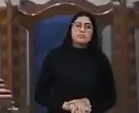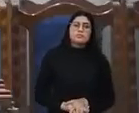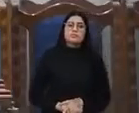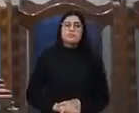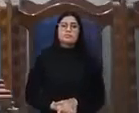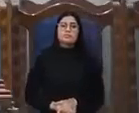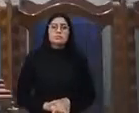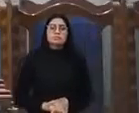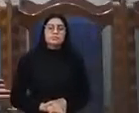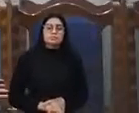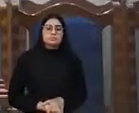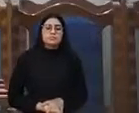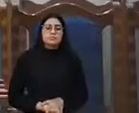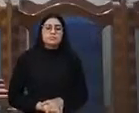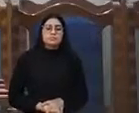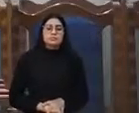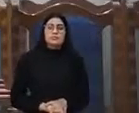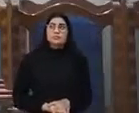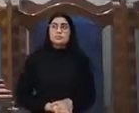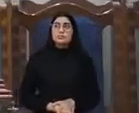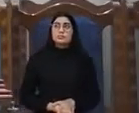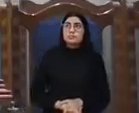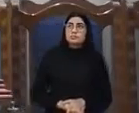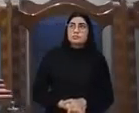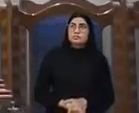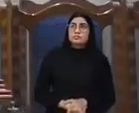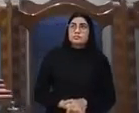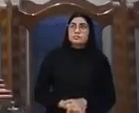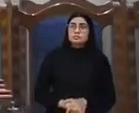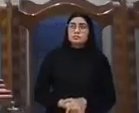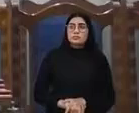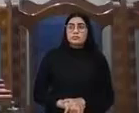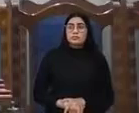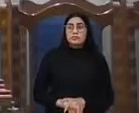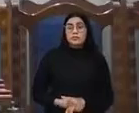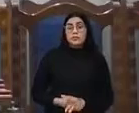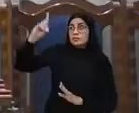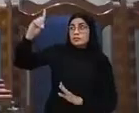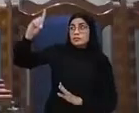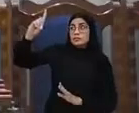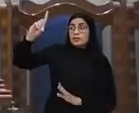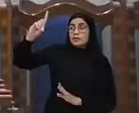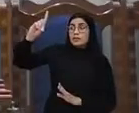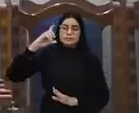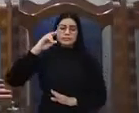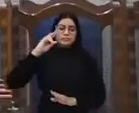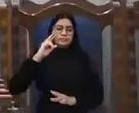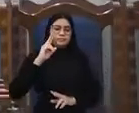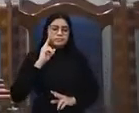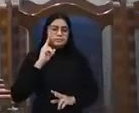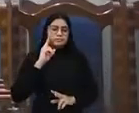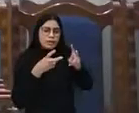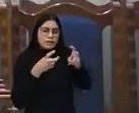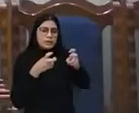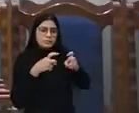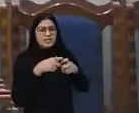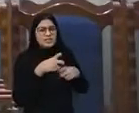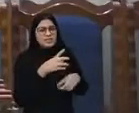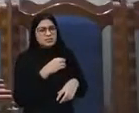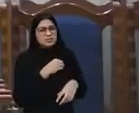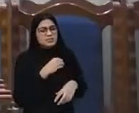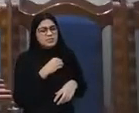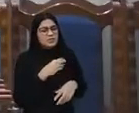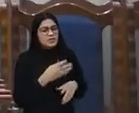Deus, não tendo em conta os tempos da ignorância, porque enquanto você está adorando outros deuses